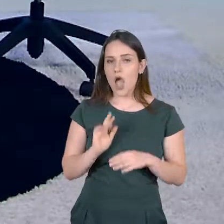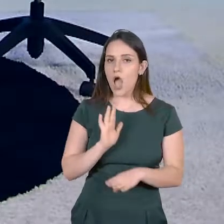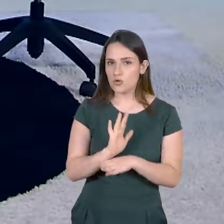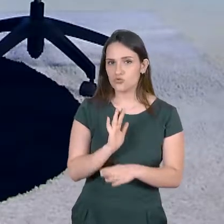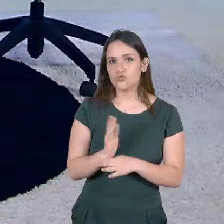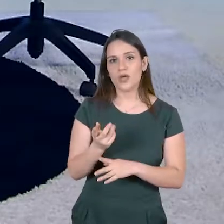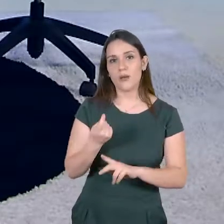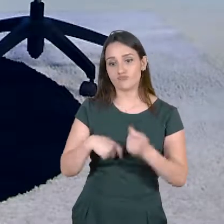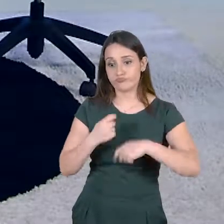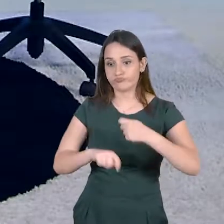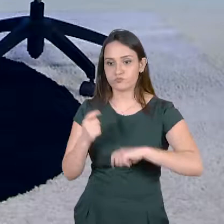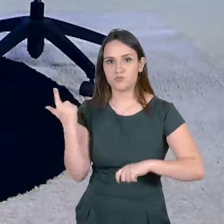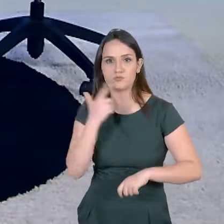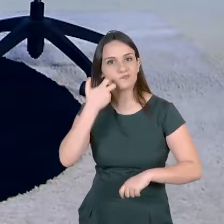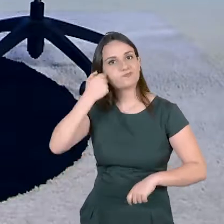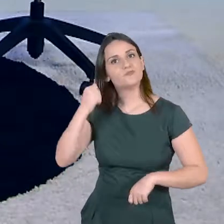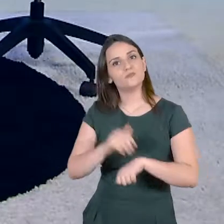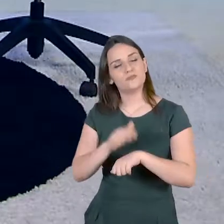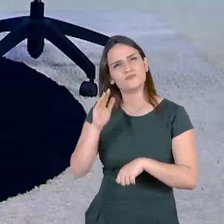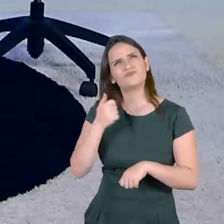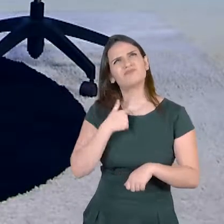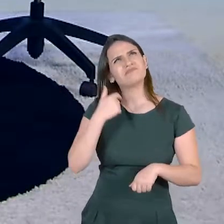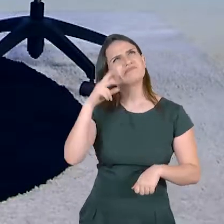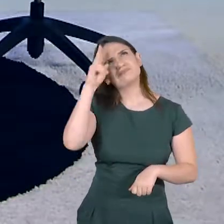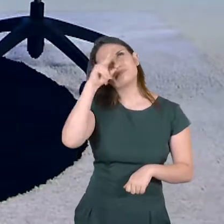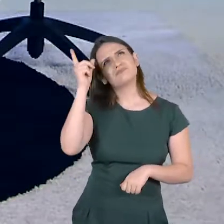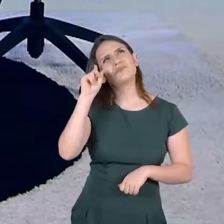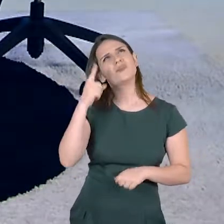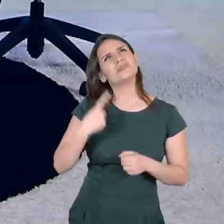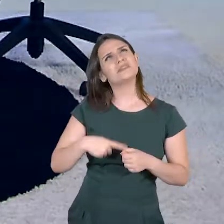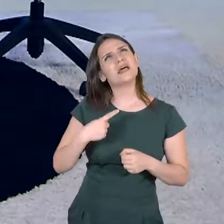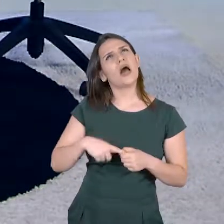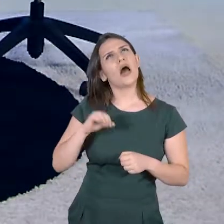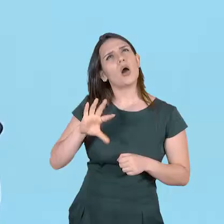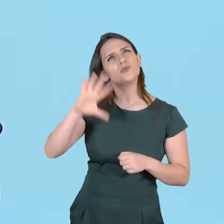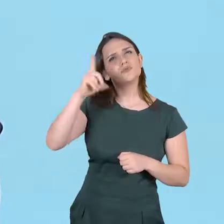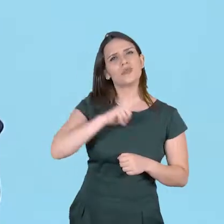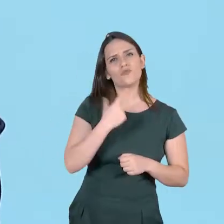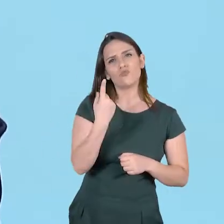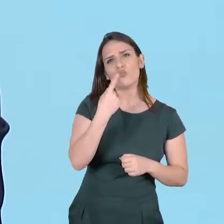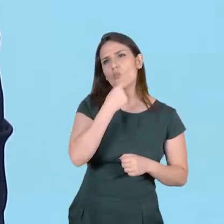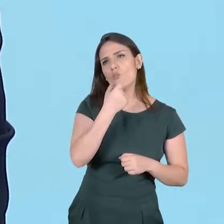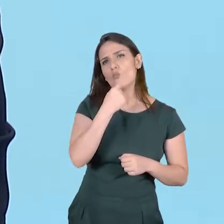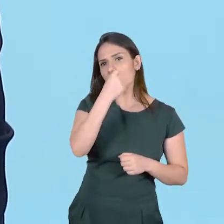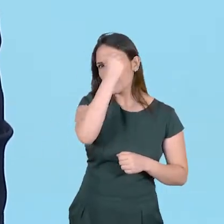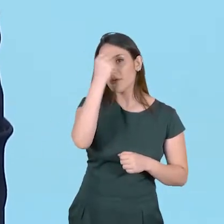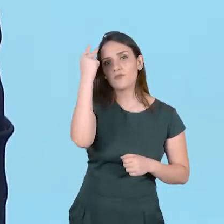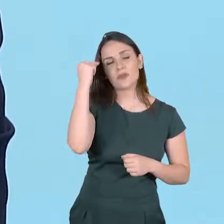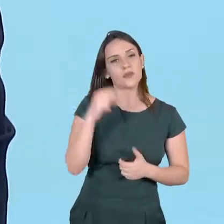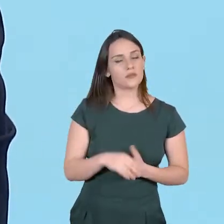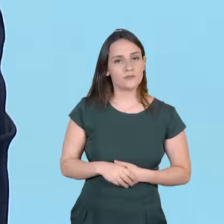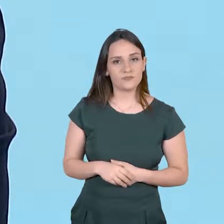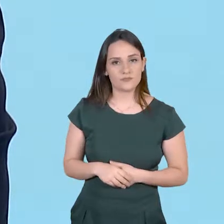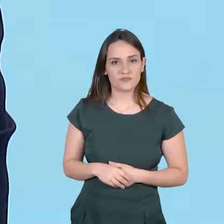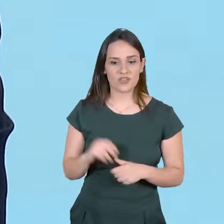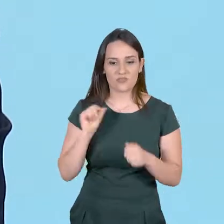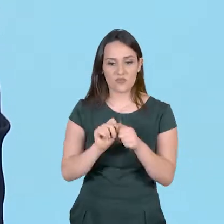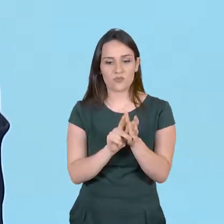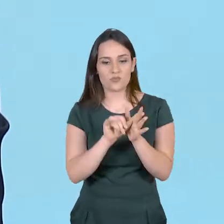aqui, eu não sei mais dizer o nome do município, mas teve um prefeito que fez um